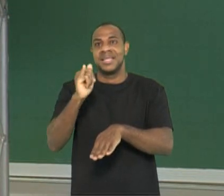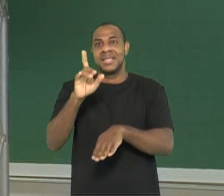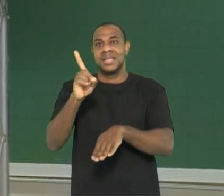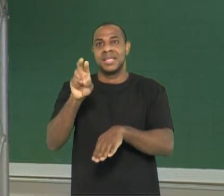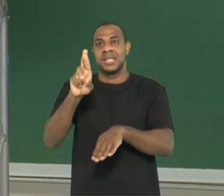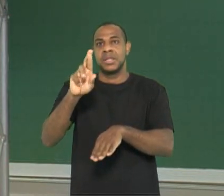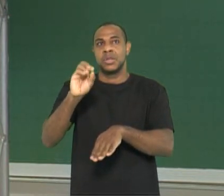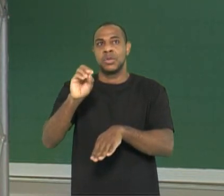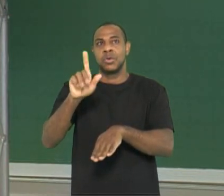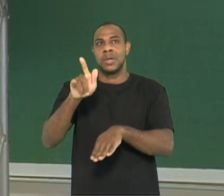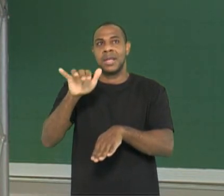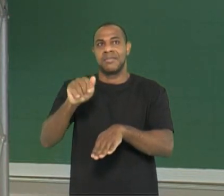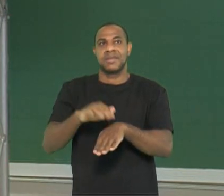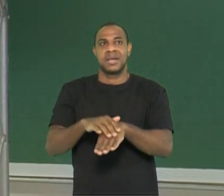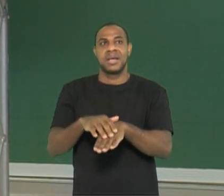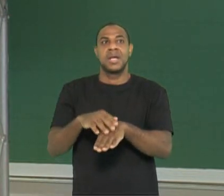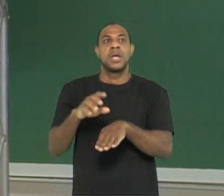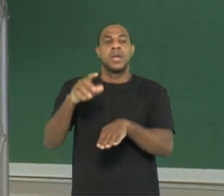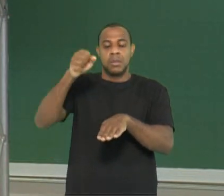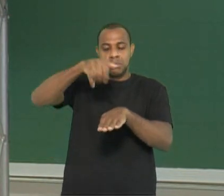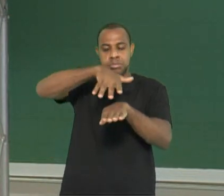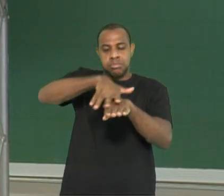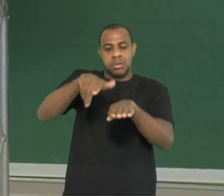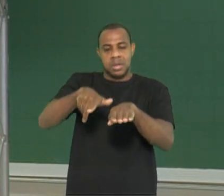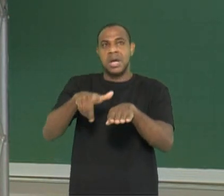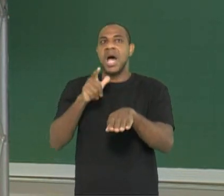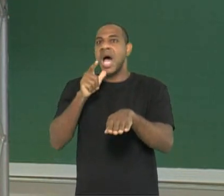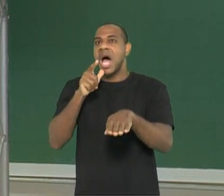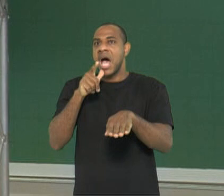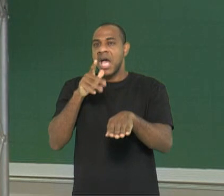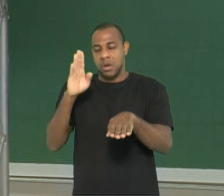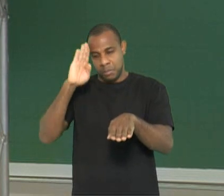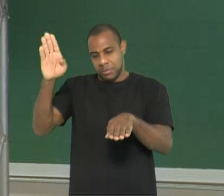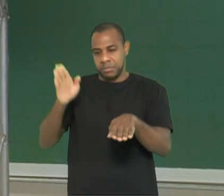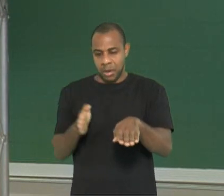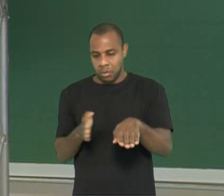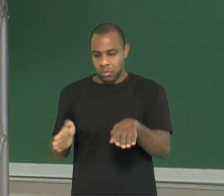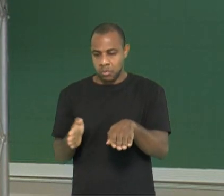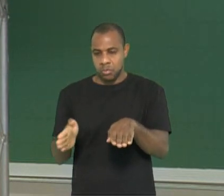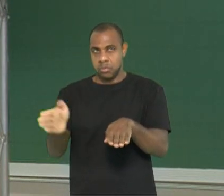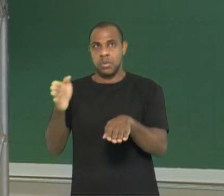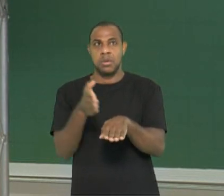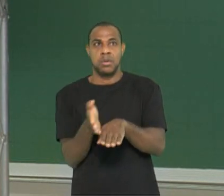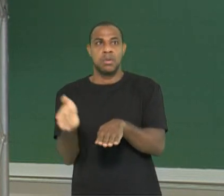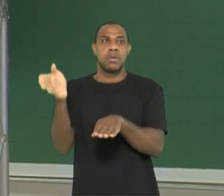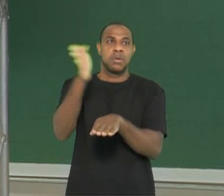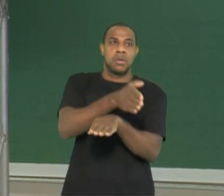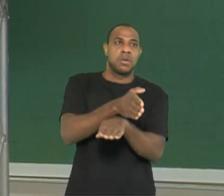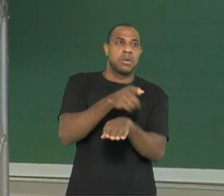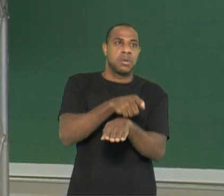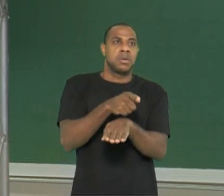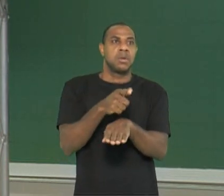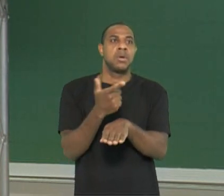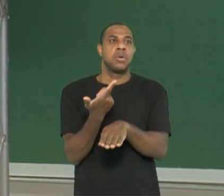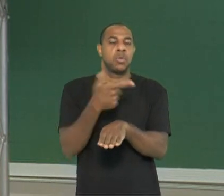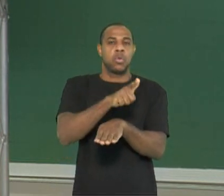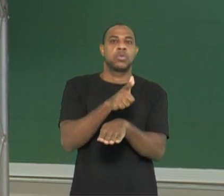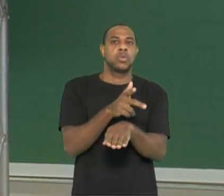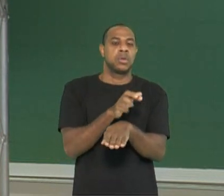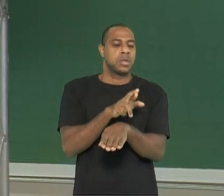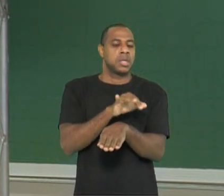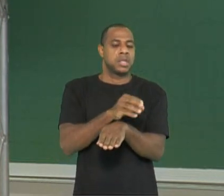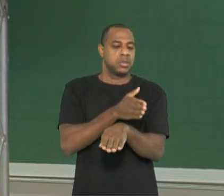sentido do rio principal. Já do outro lado, nós vamos perceber os rios, as águas escoando para este outro